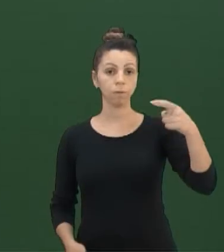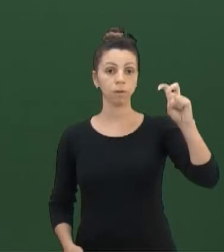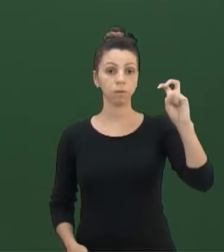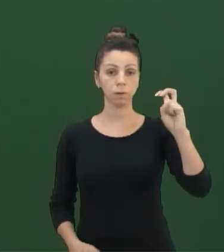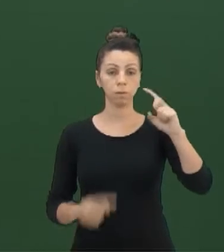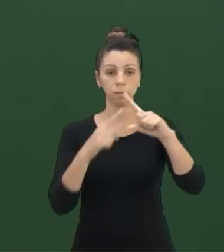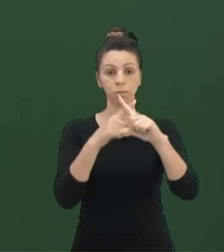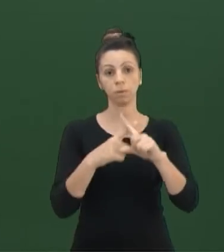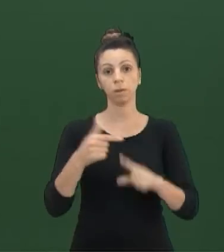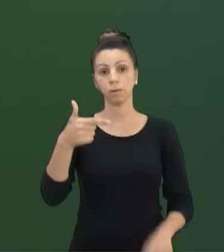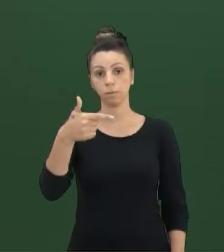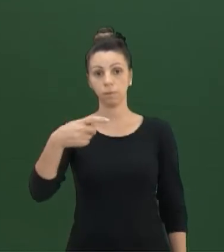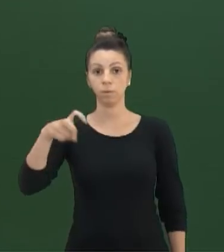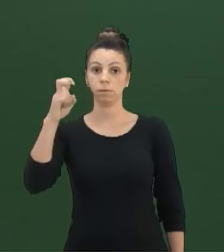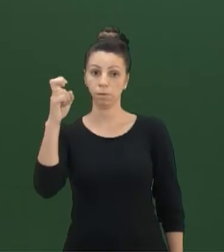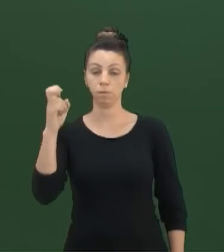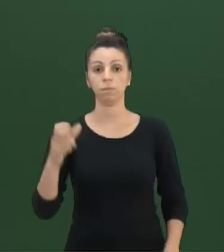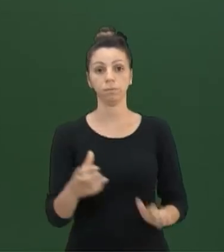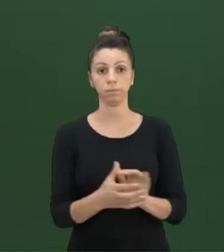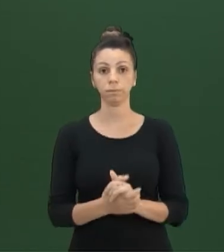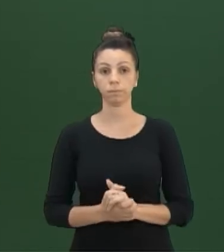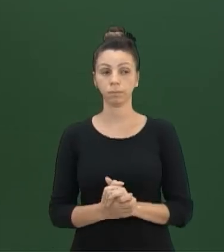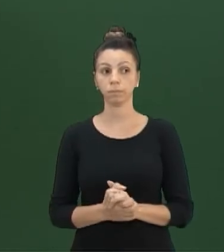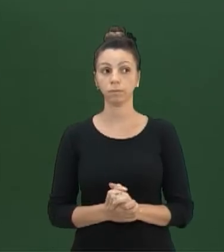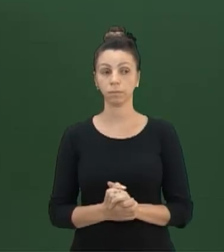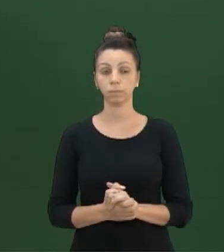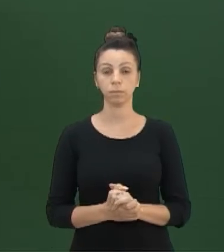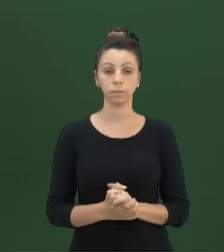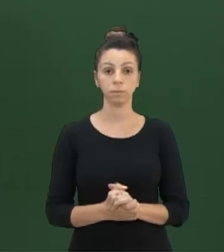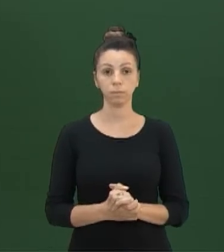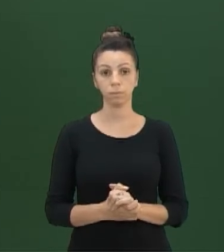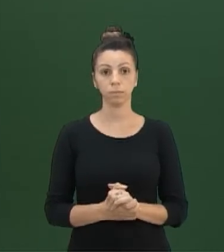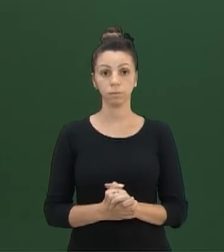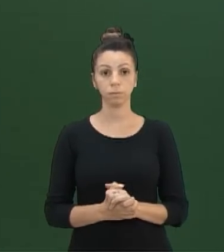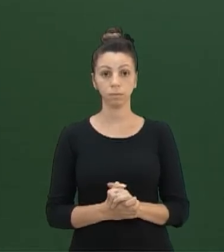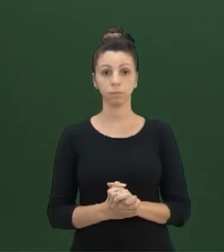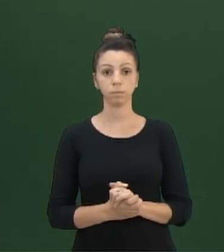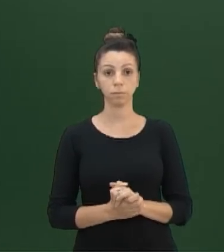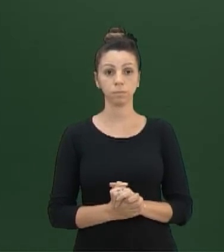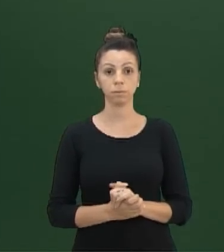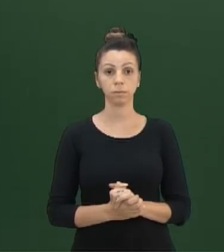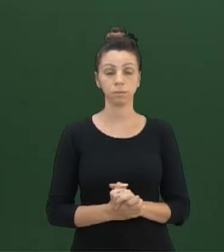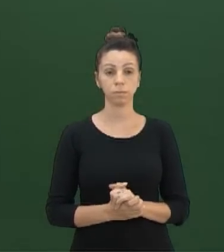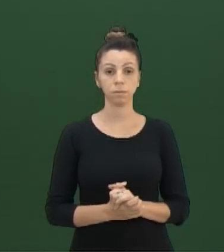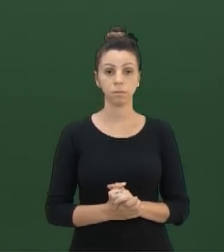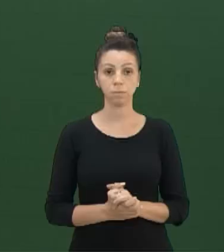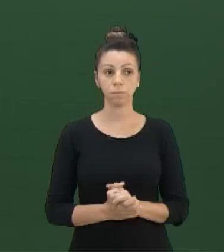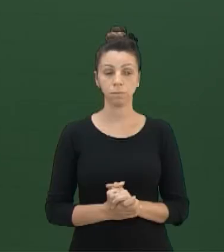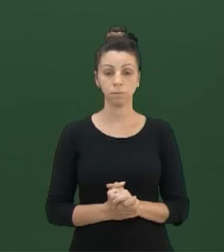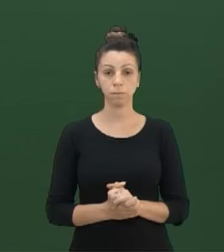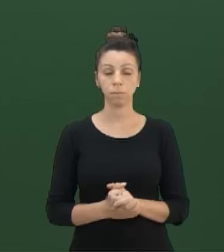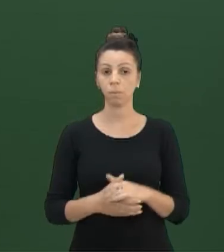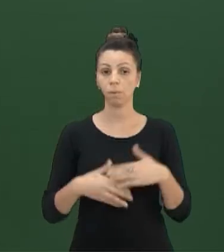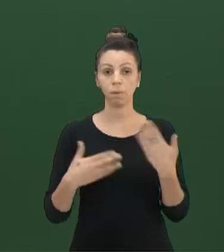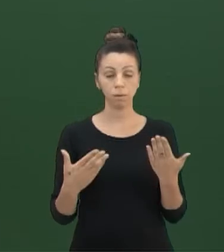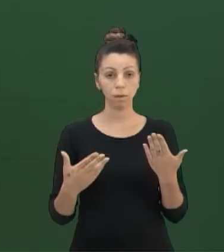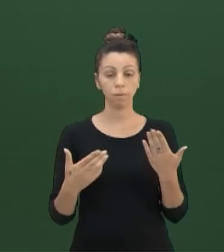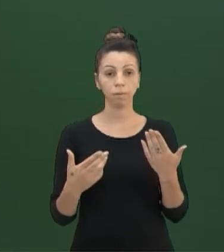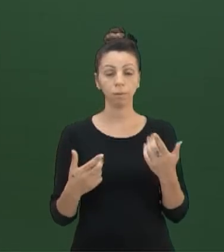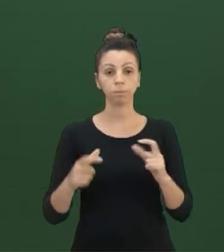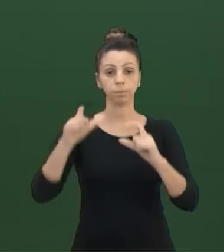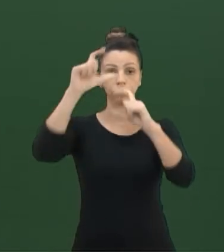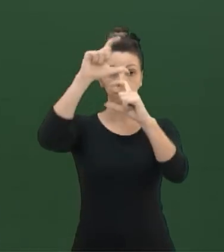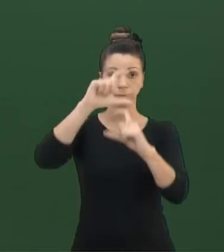Resolvendo esse problema, a gente vai ter de calcular 25 por 25. Então, mesma história, vamos armar uma